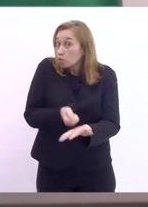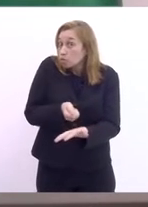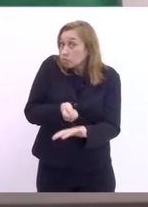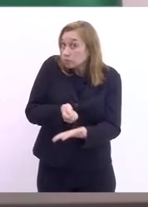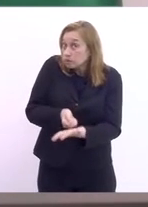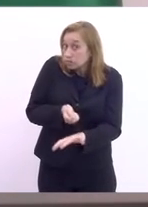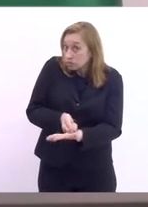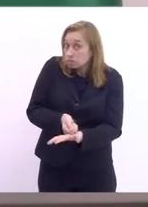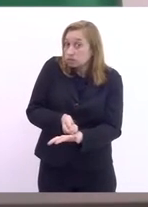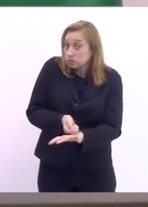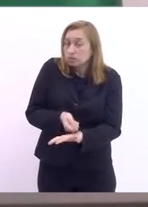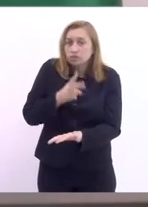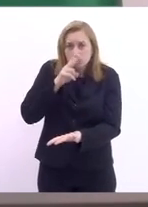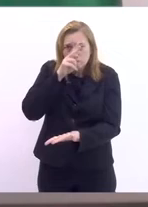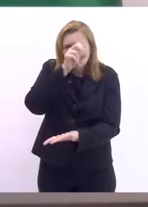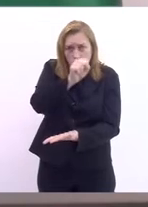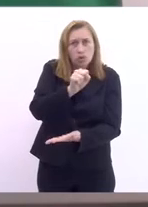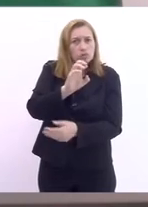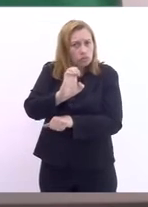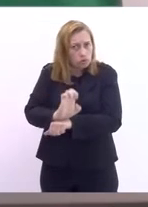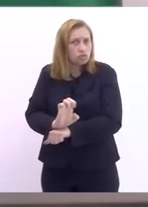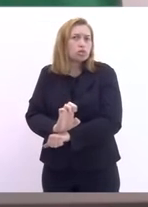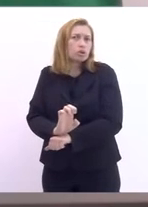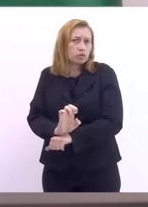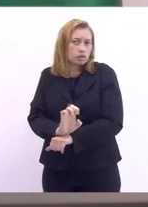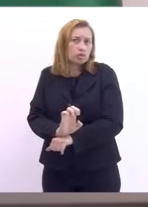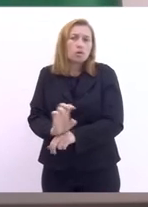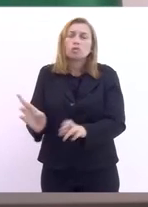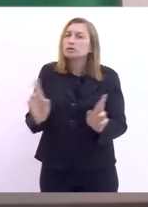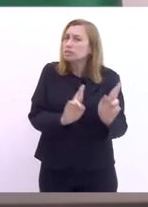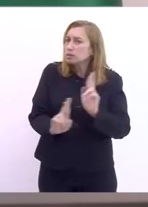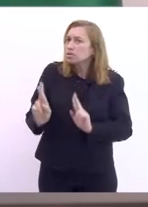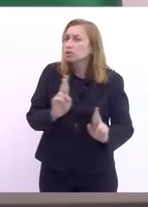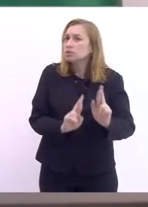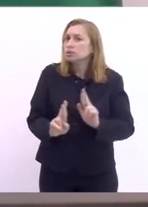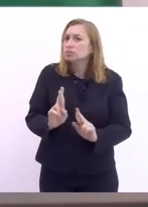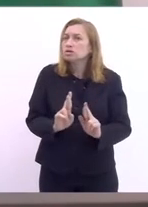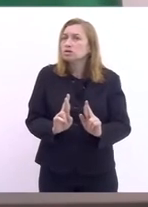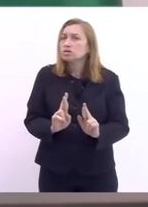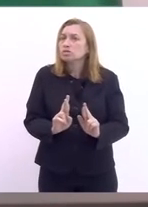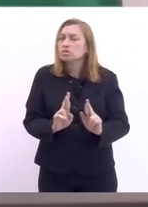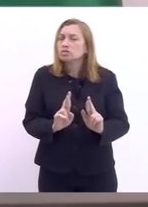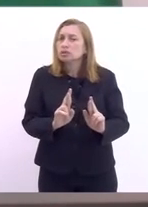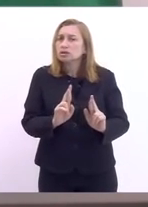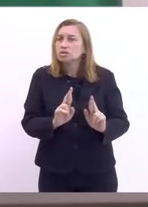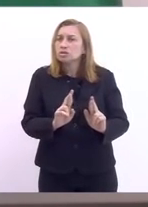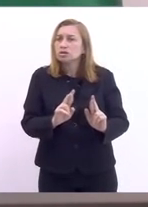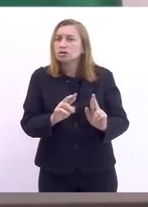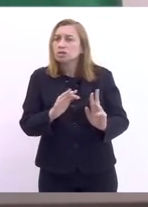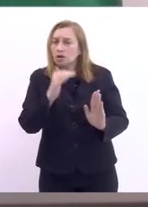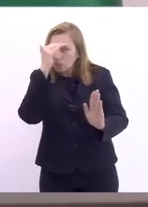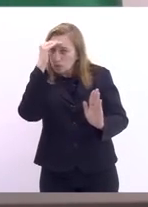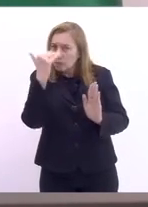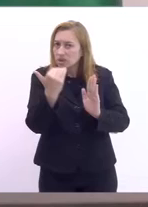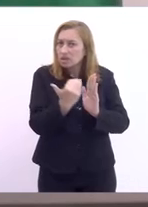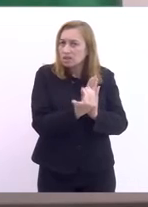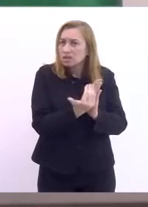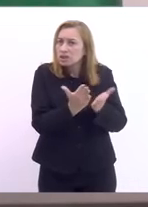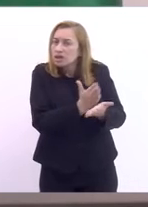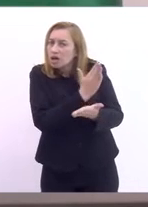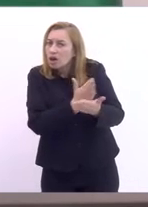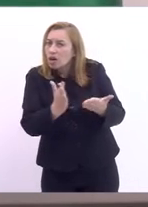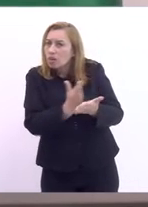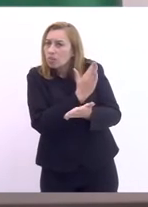obrigação forte do Estado em relação a honrar alguns compromissos em relação a